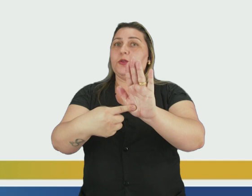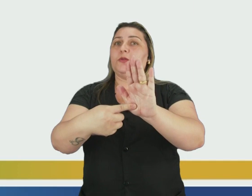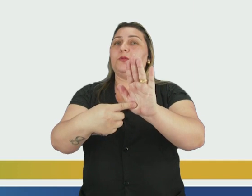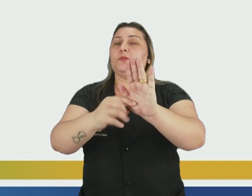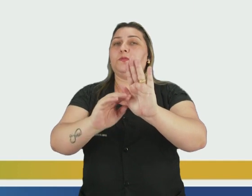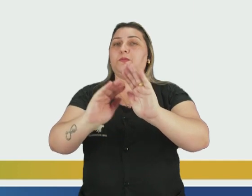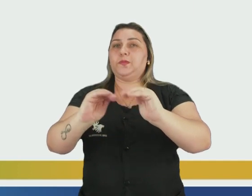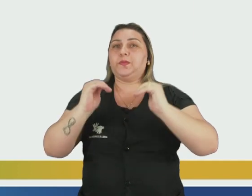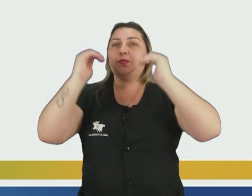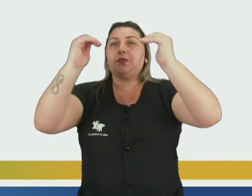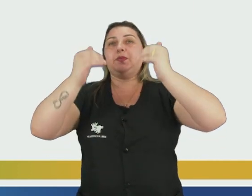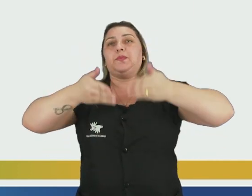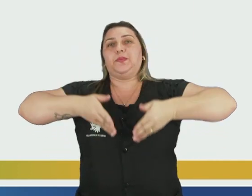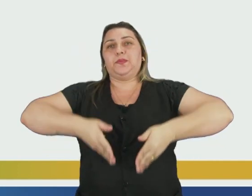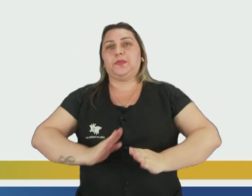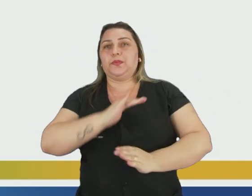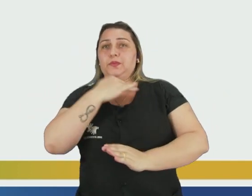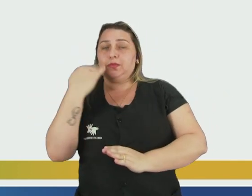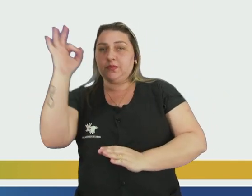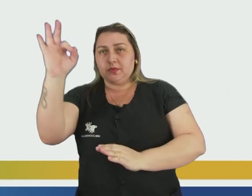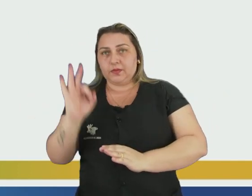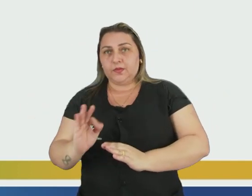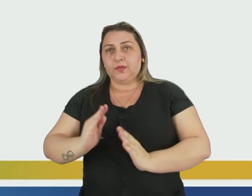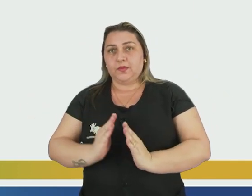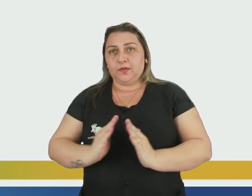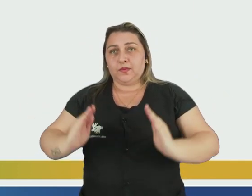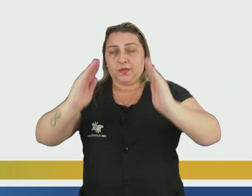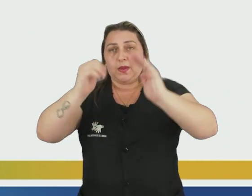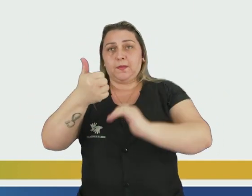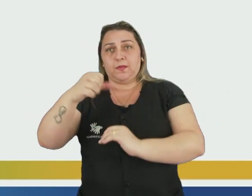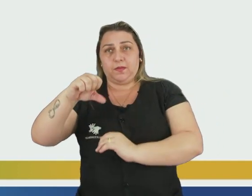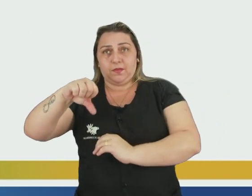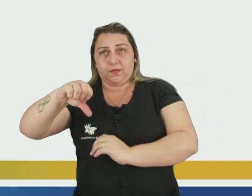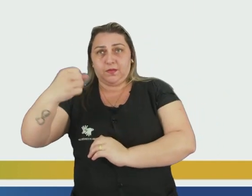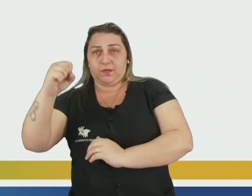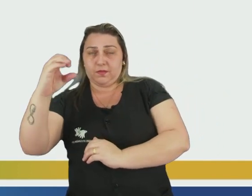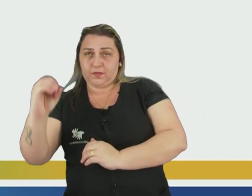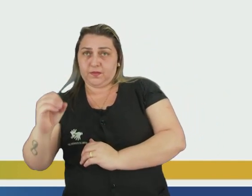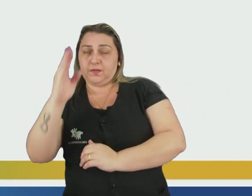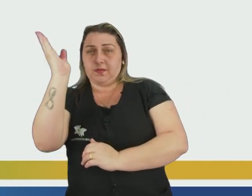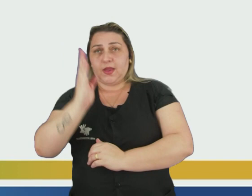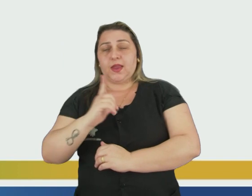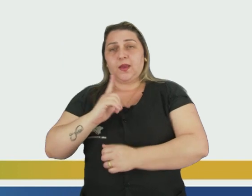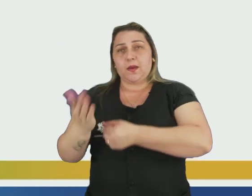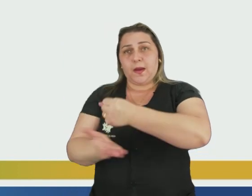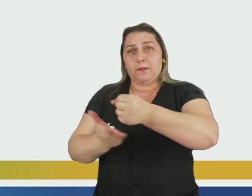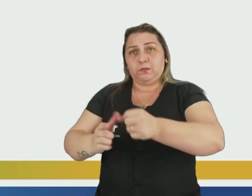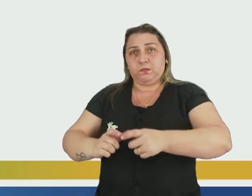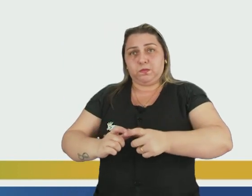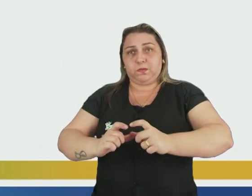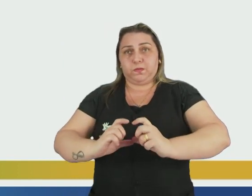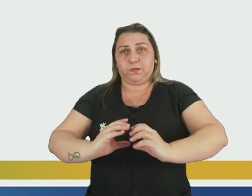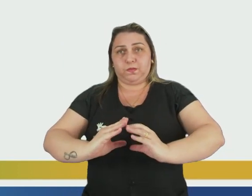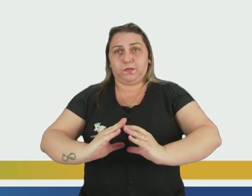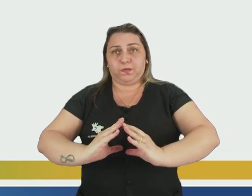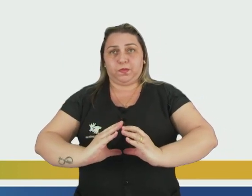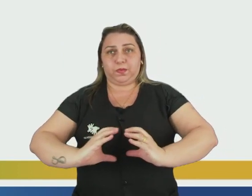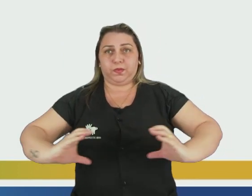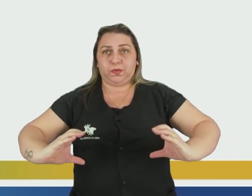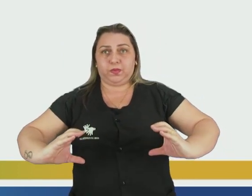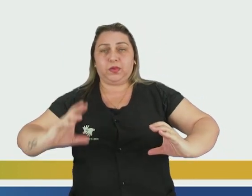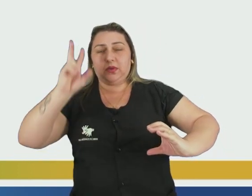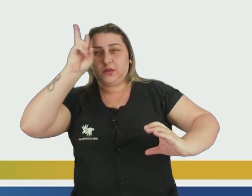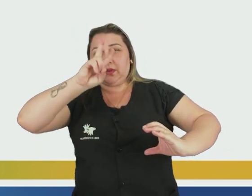natalidade e mortalidade. Se vocês observarem, a pirâmide etária em 1980 no Brasil, ela tem uma base muito larga. Lembre-se que